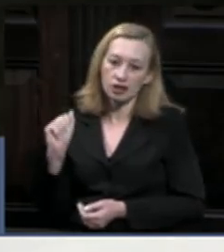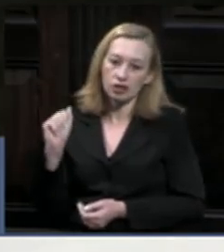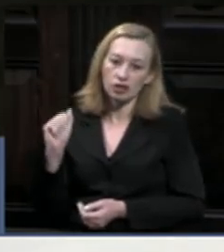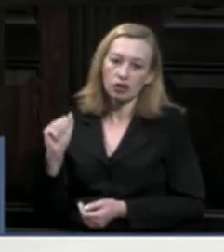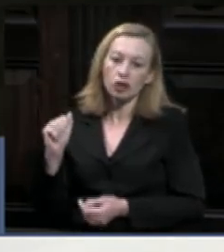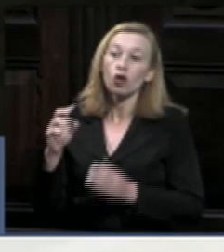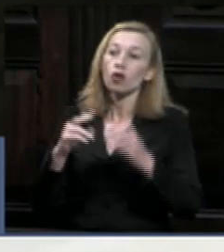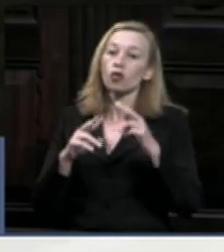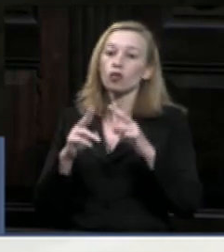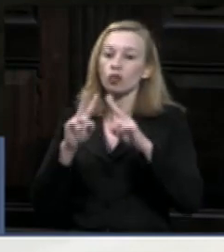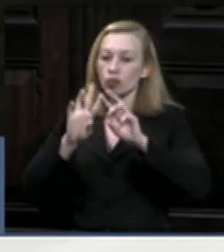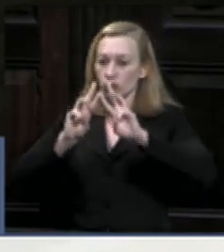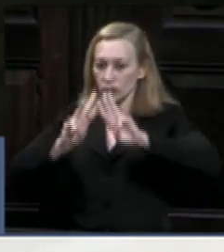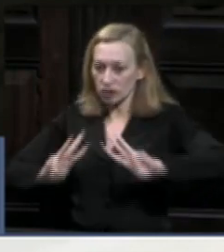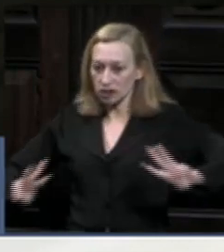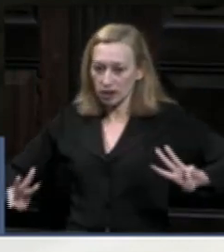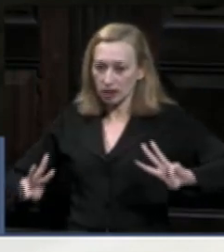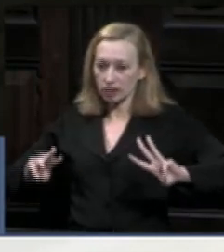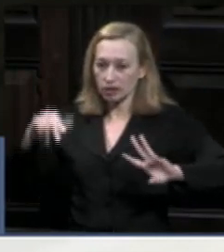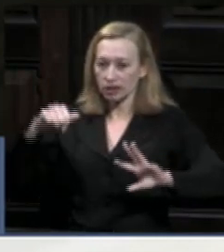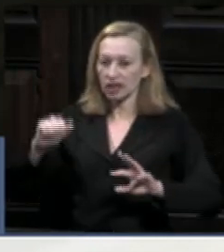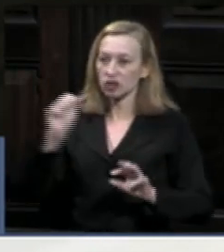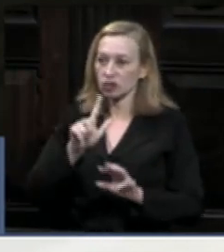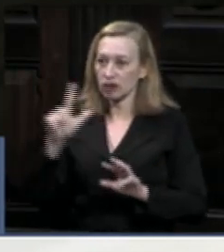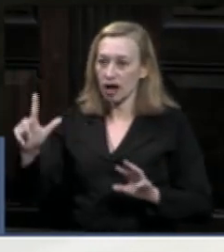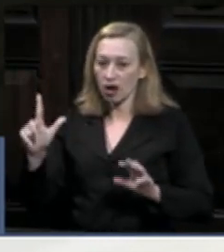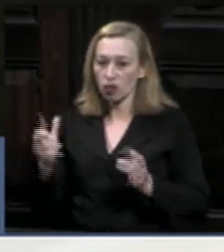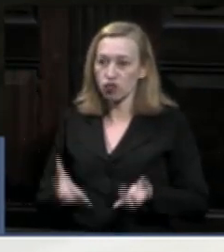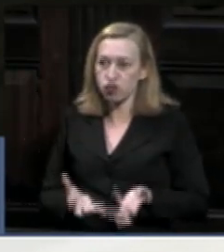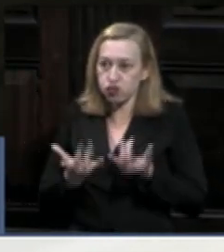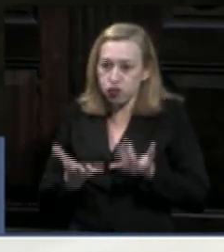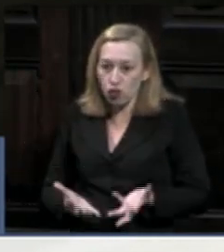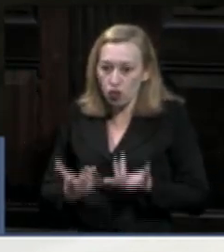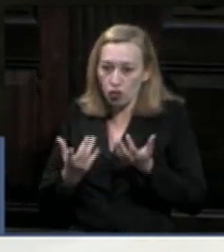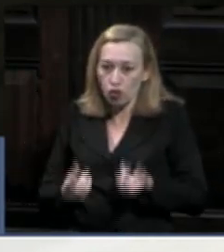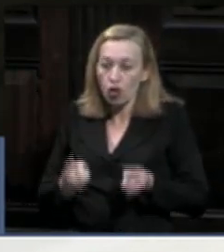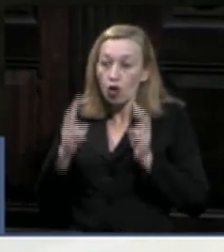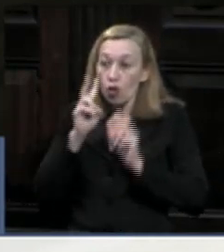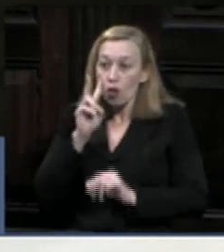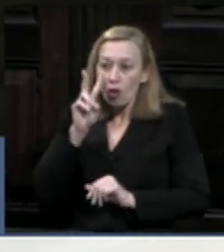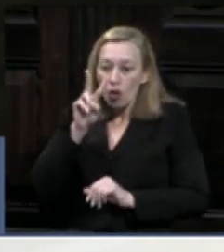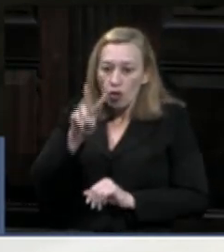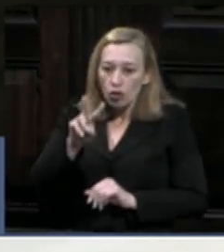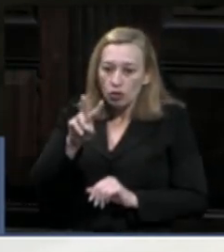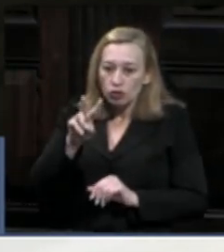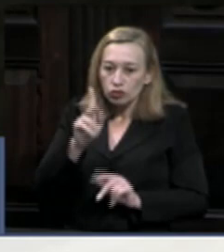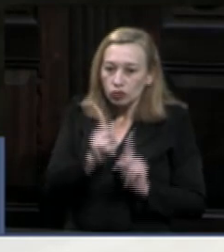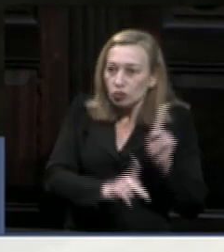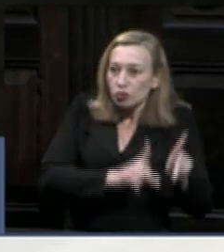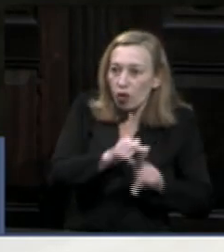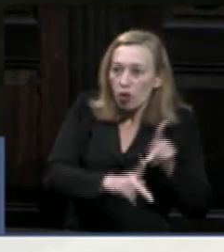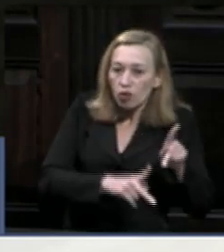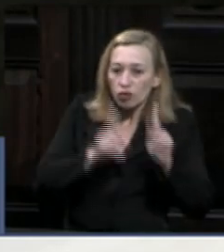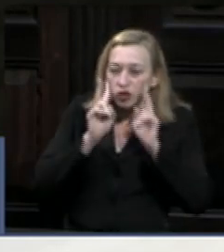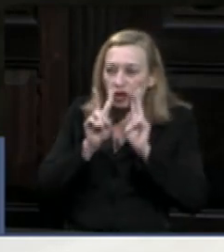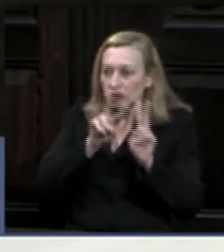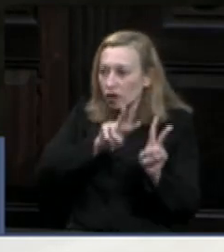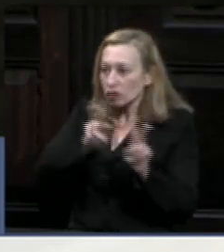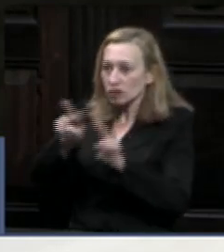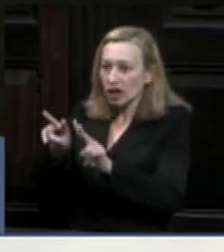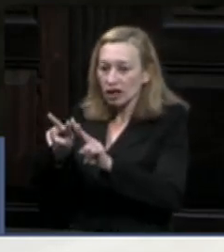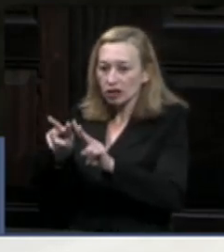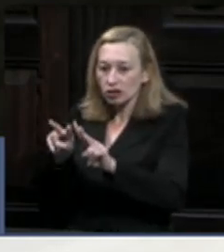fogo e aí os olhos da população ficam voltados para as atividades